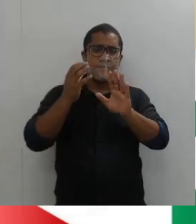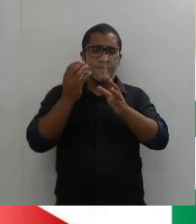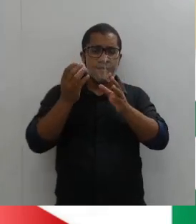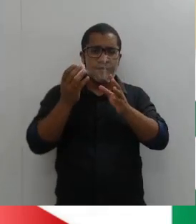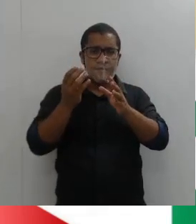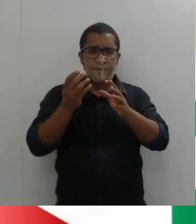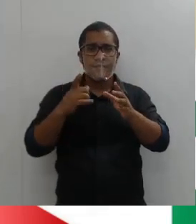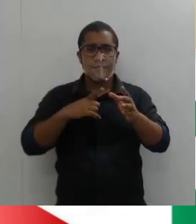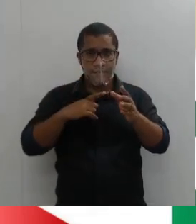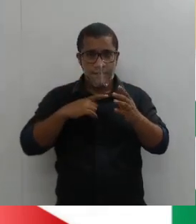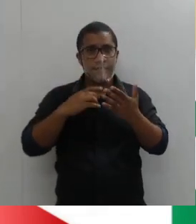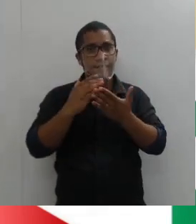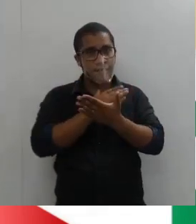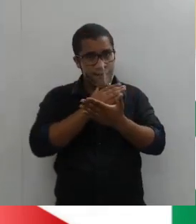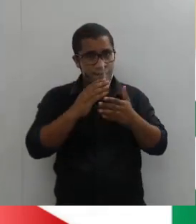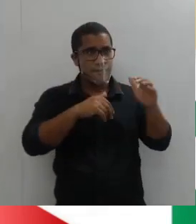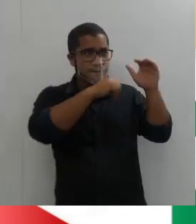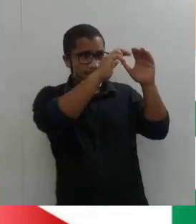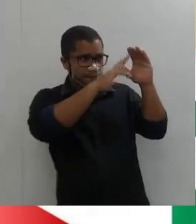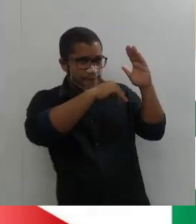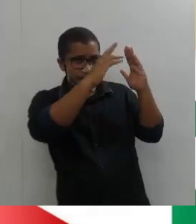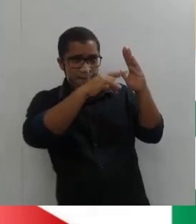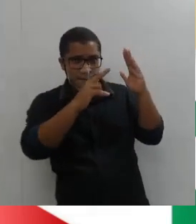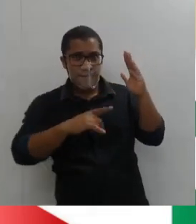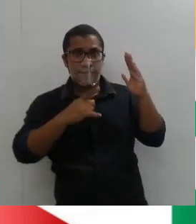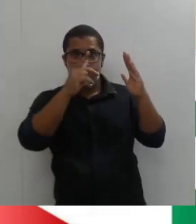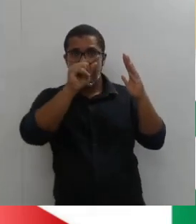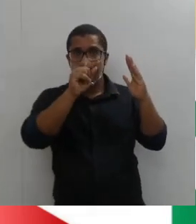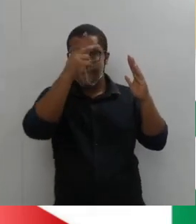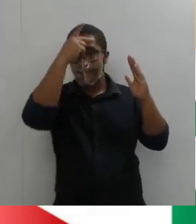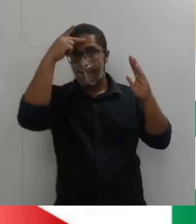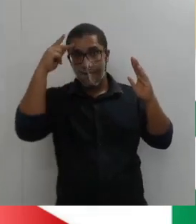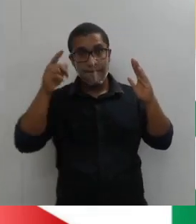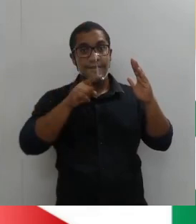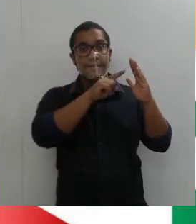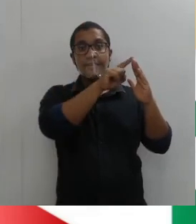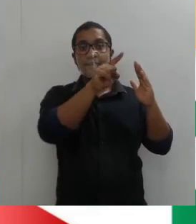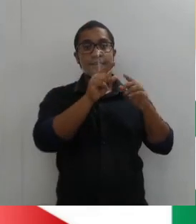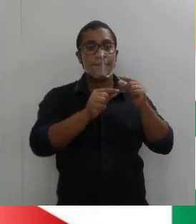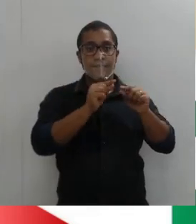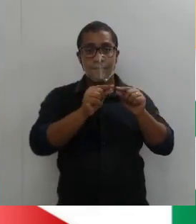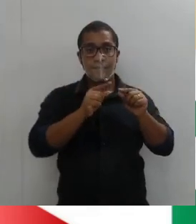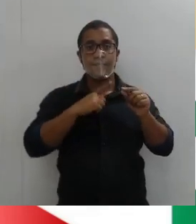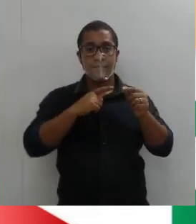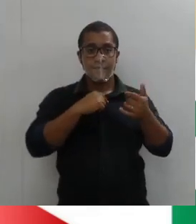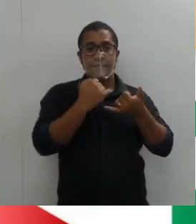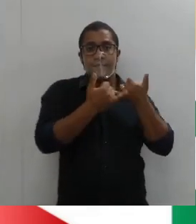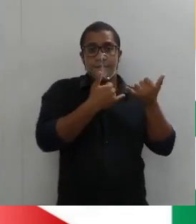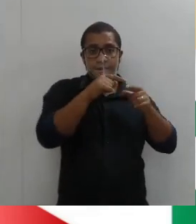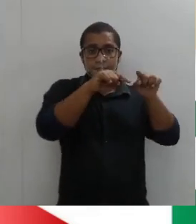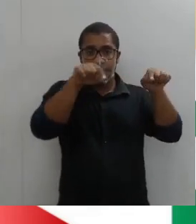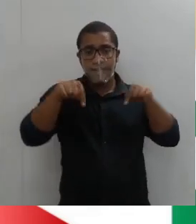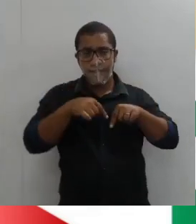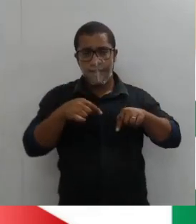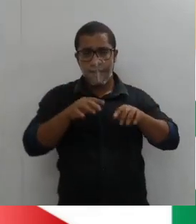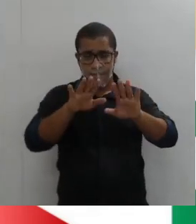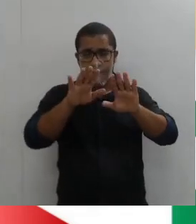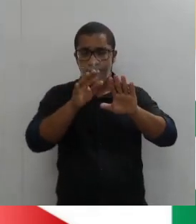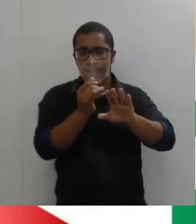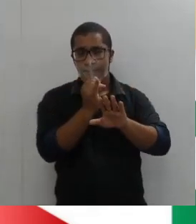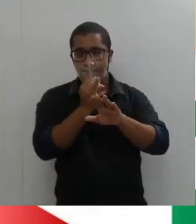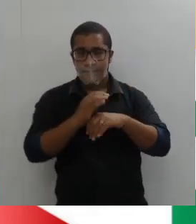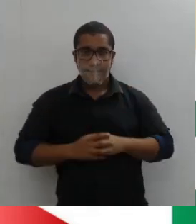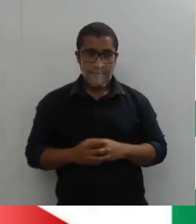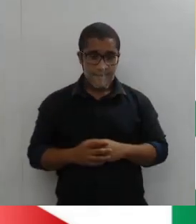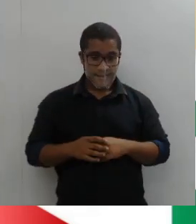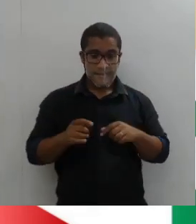Existem também pinturas antigas onde as pessoas estavam justamente praticando esses jogos de salão. Pense o seguinte,